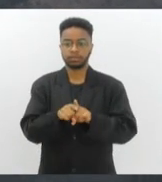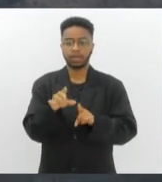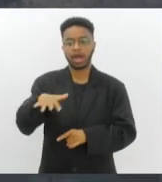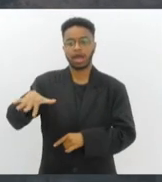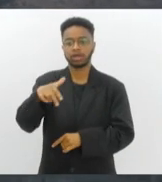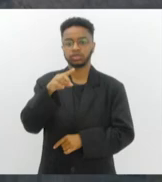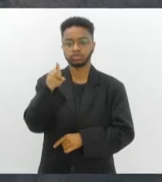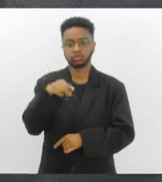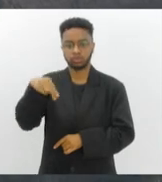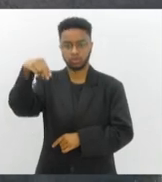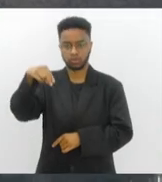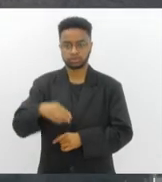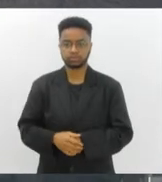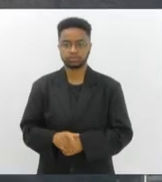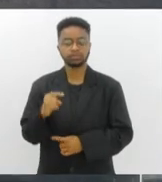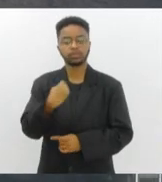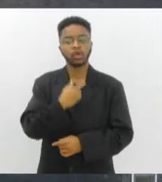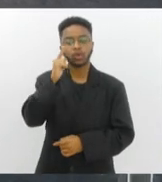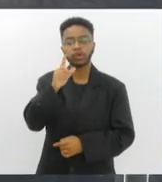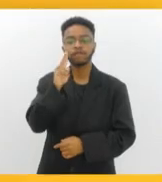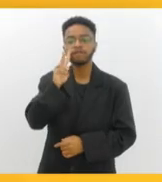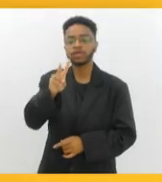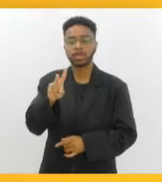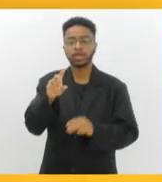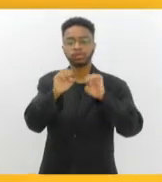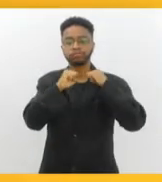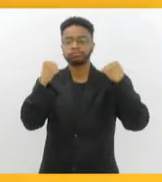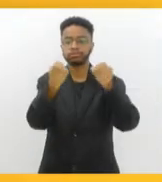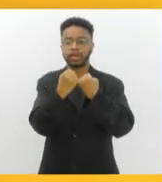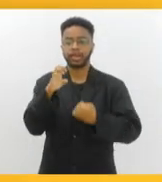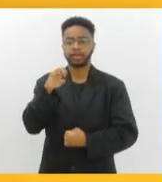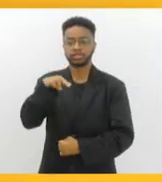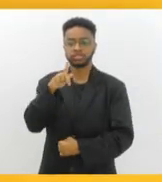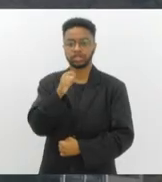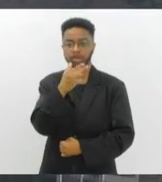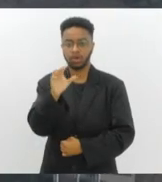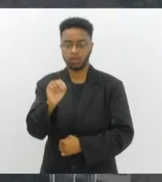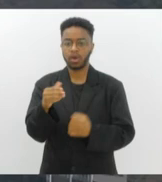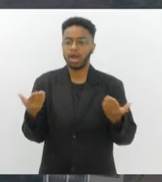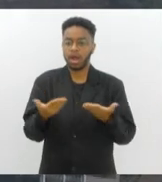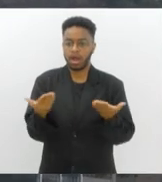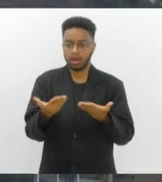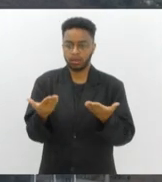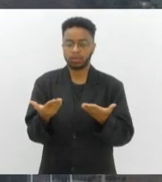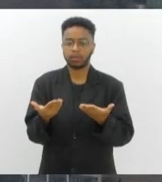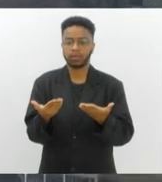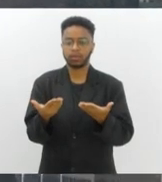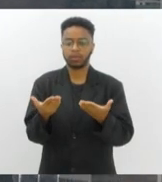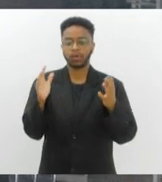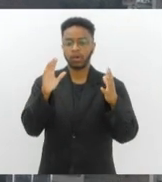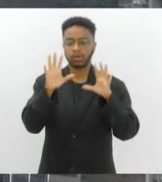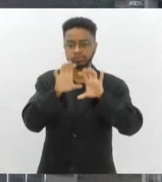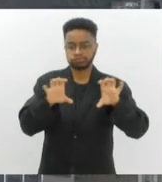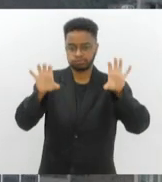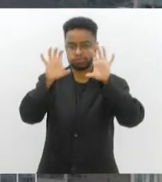Norte. Conseguimos ver aqui no fundo o Engenhão até. Nesse momento, o tempo está